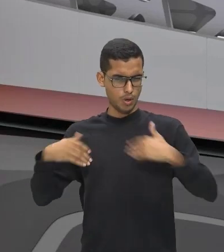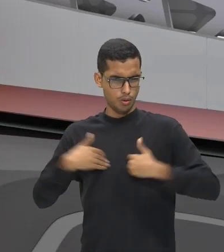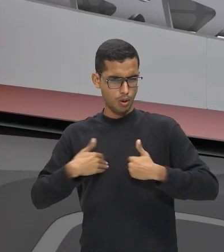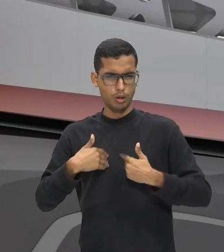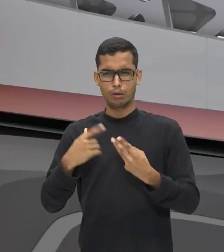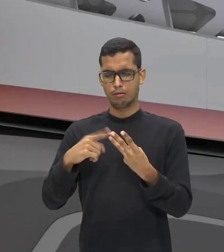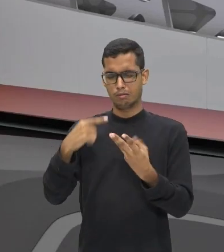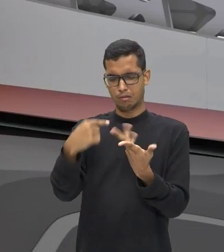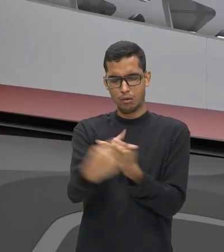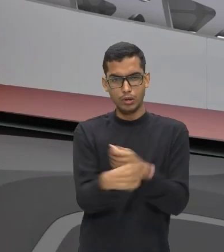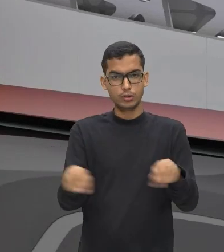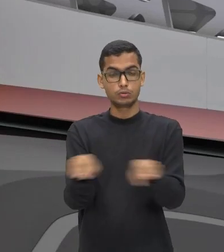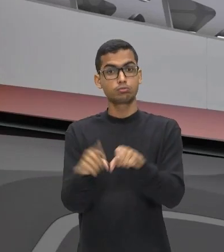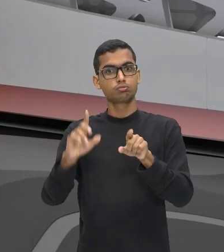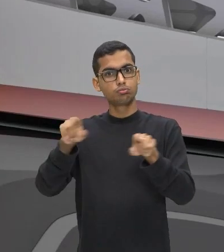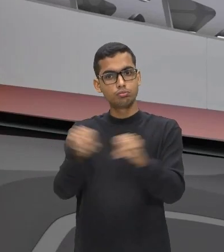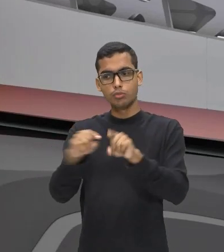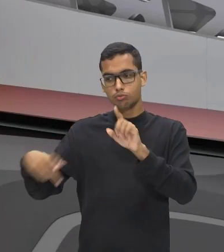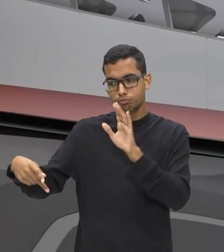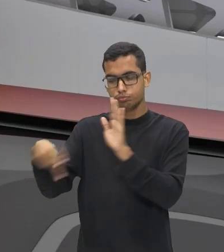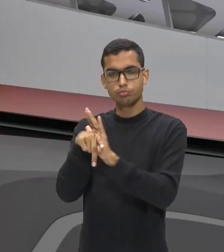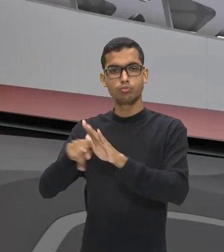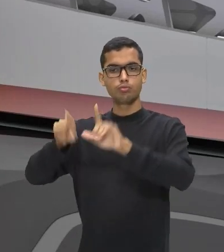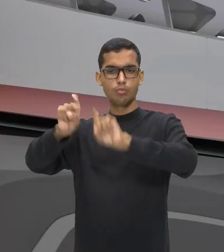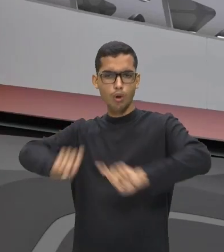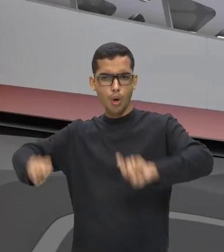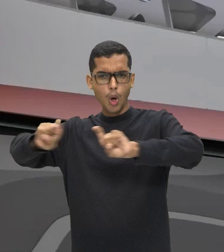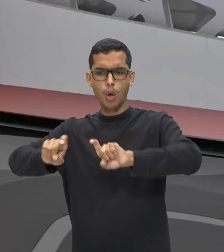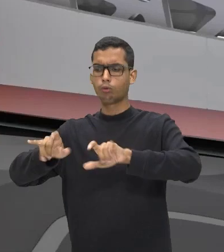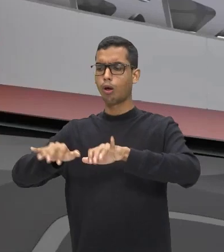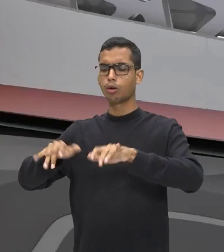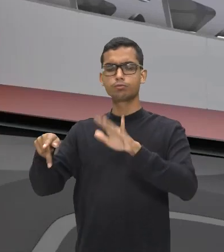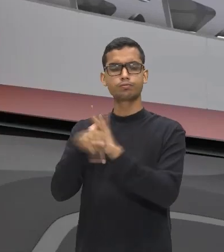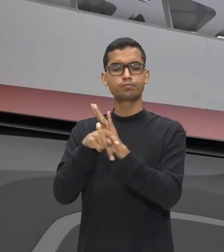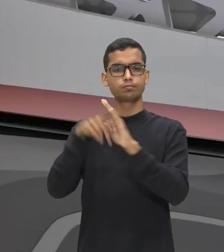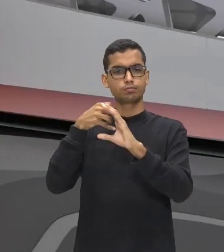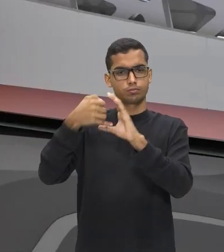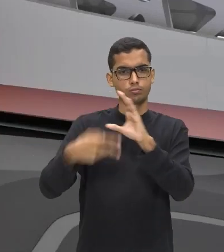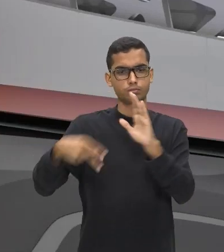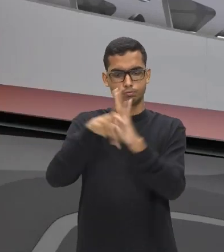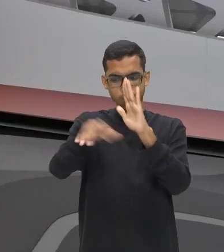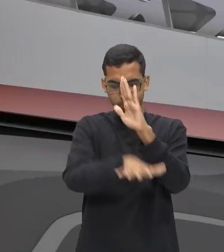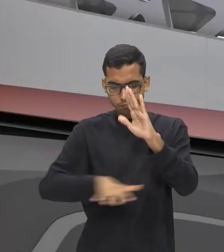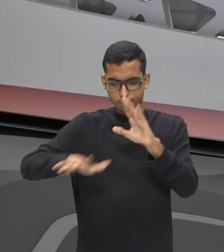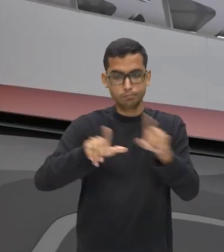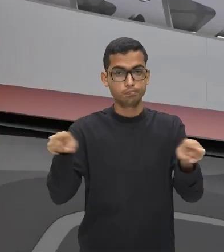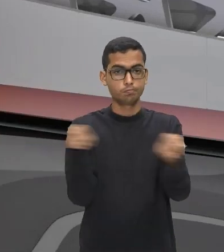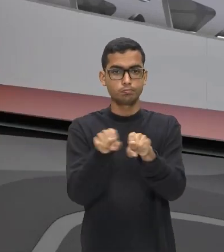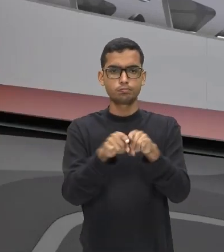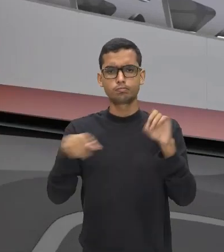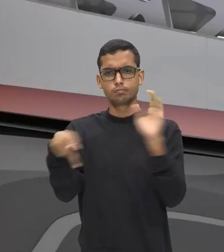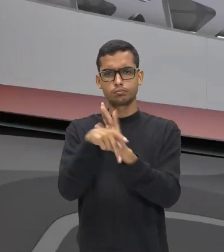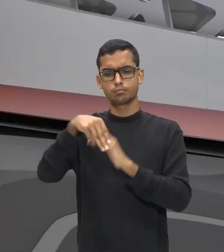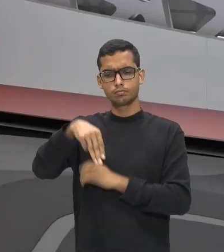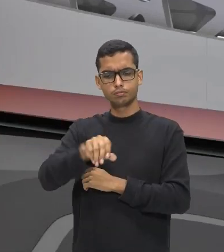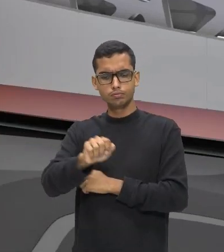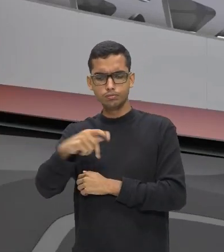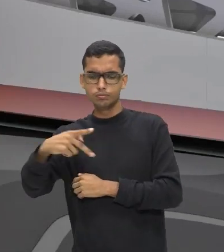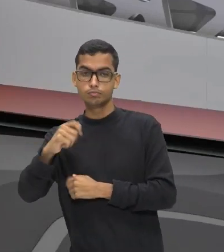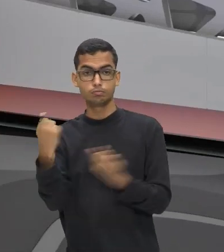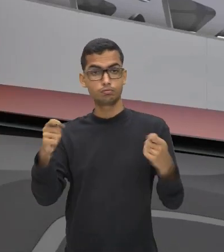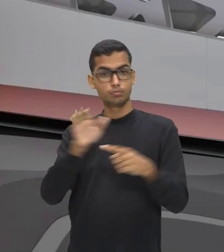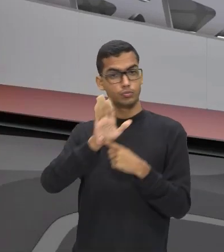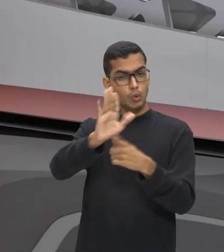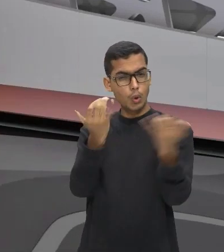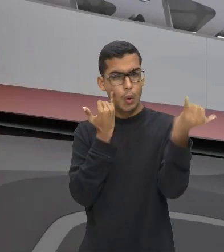características de um espaço. E é isso que a gente vai estudar dentro de um mapa. E o mapa, ele pode trazer informações